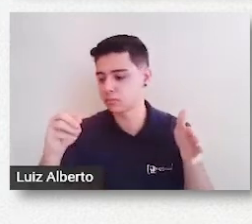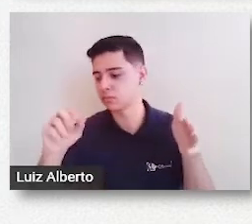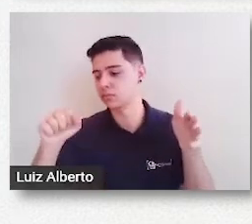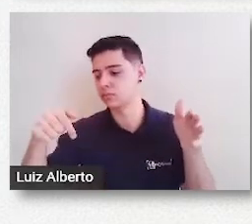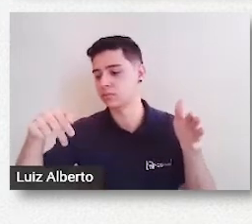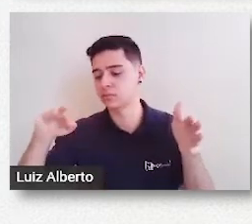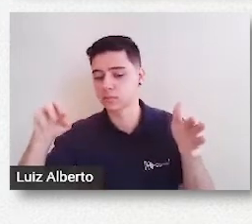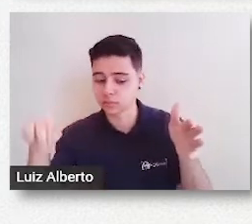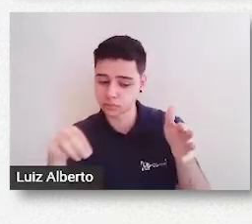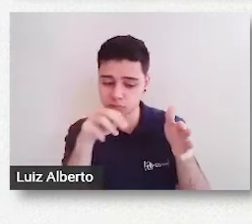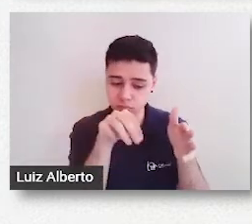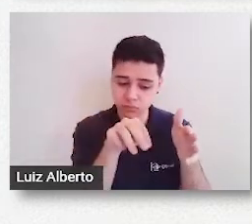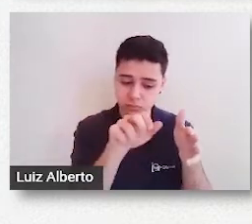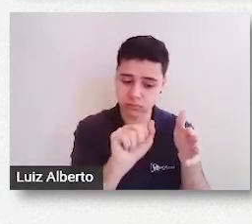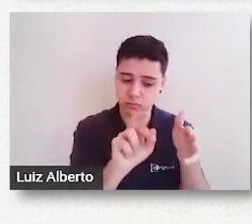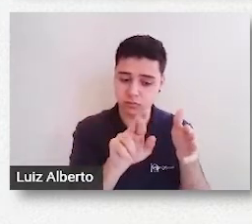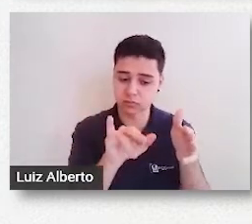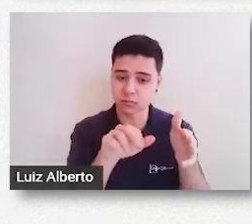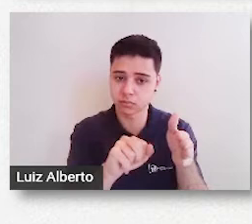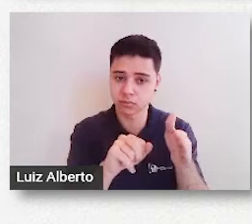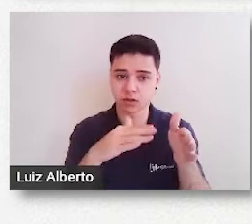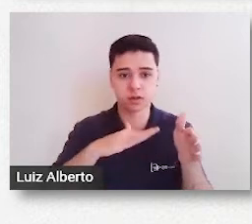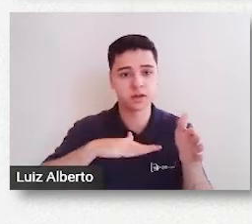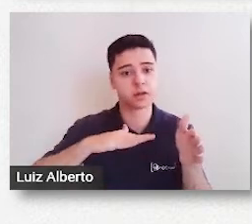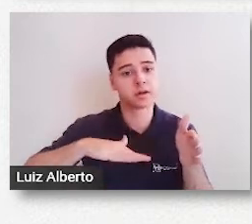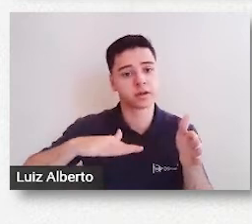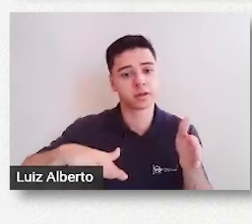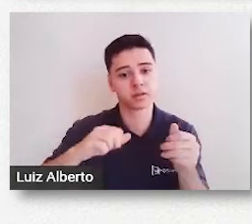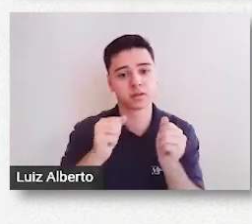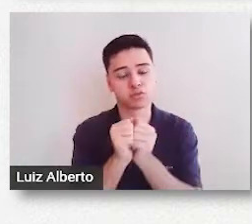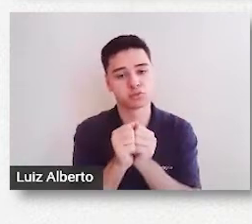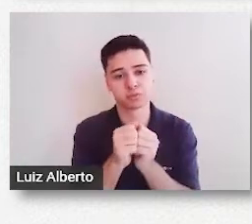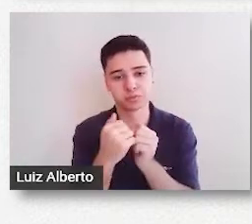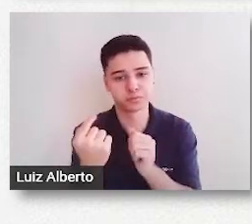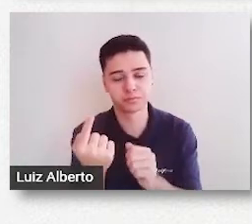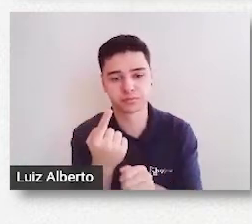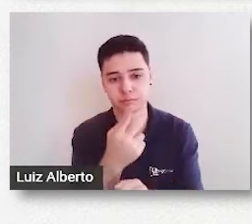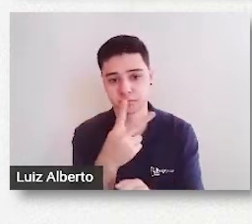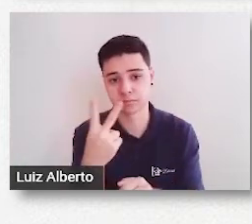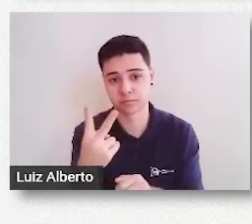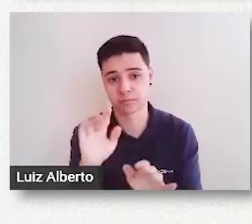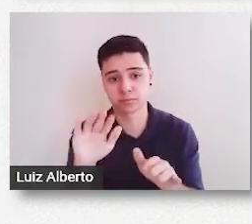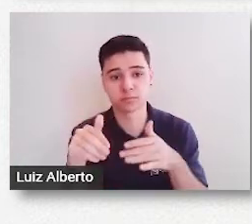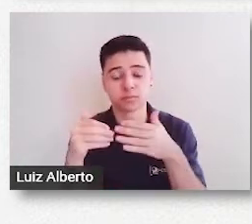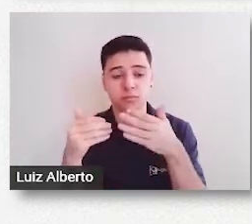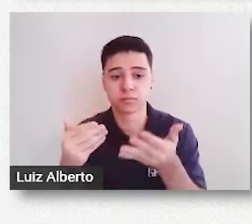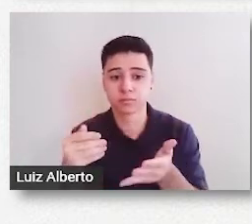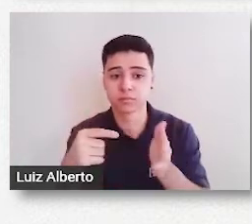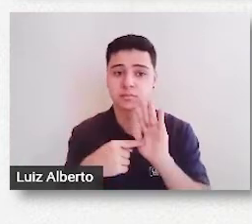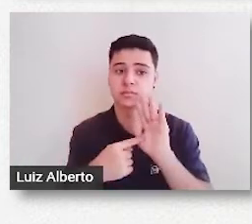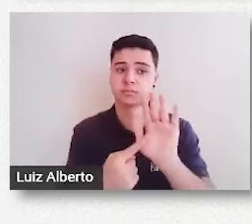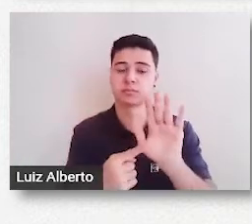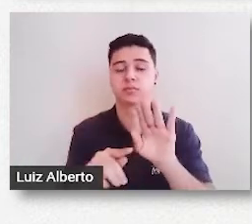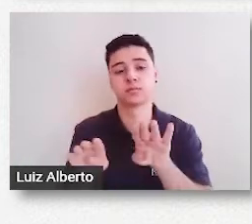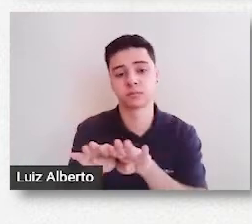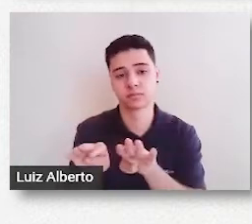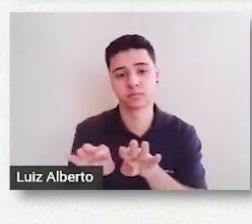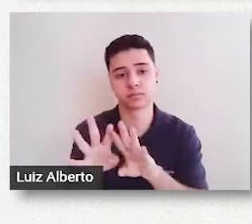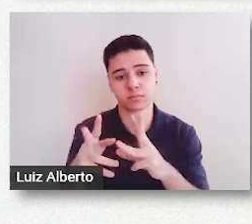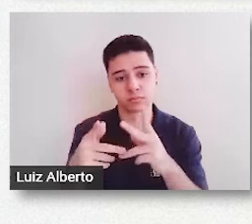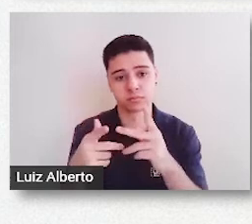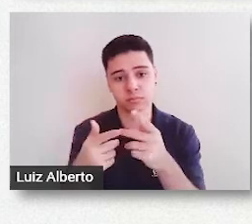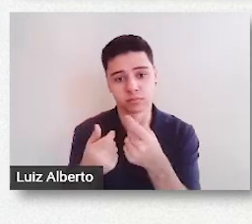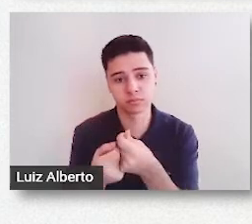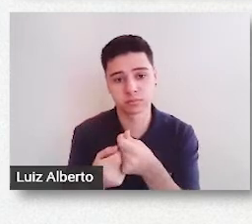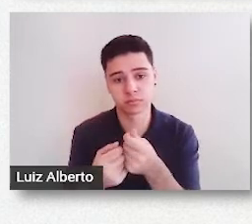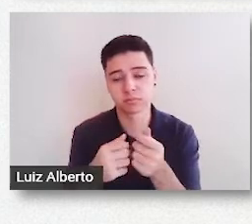que seria essa criança que está no colo dos dois. Então, São Joaquim aparece também, né, com essa representação